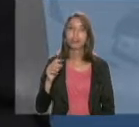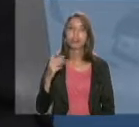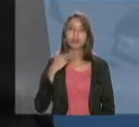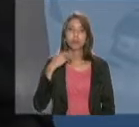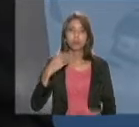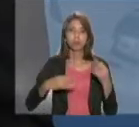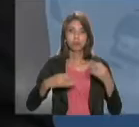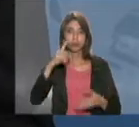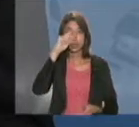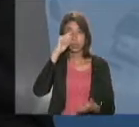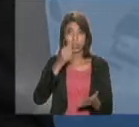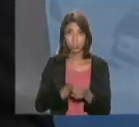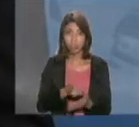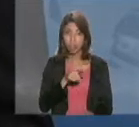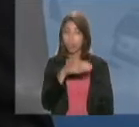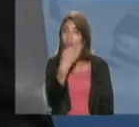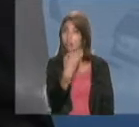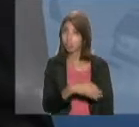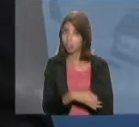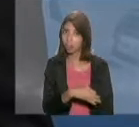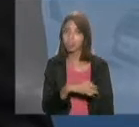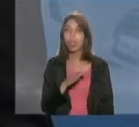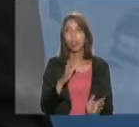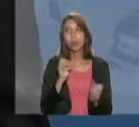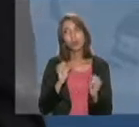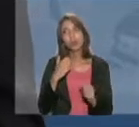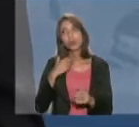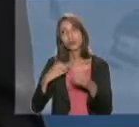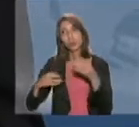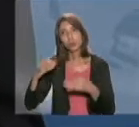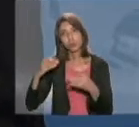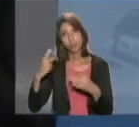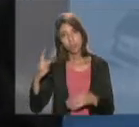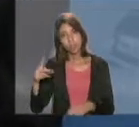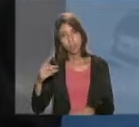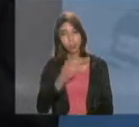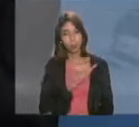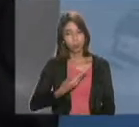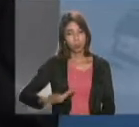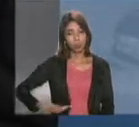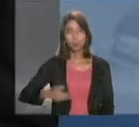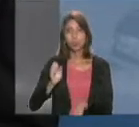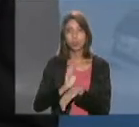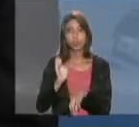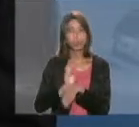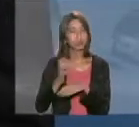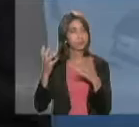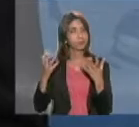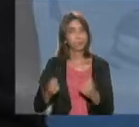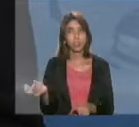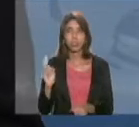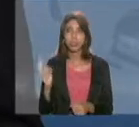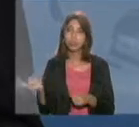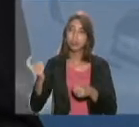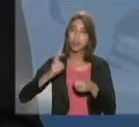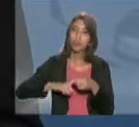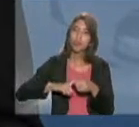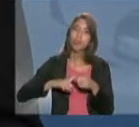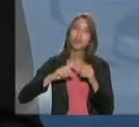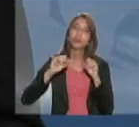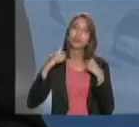ficar decidido que ela tem razão, aí ela até pode ir à justiça se o governo do estado não aceitar que o consórcio devolva